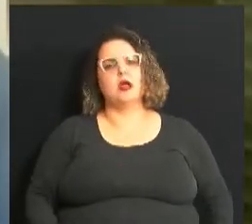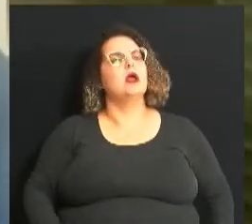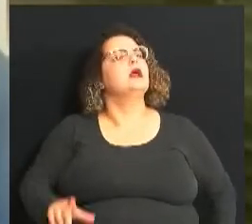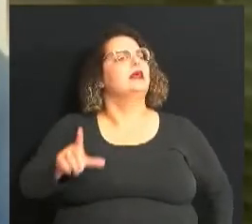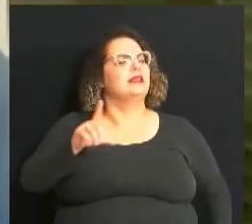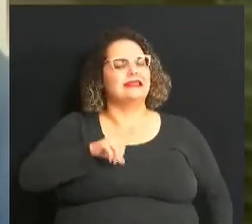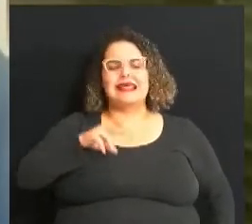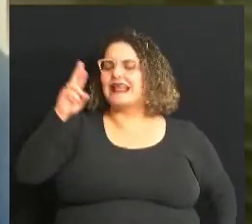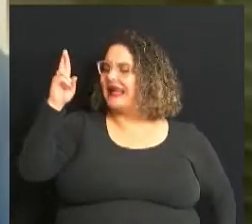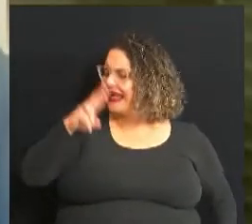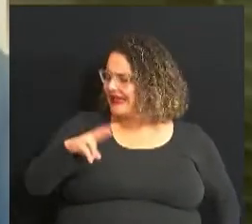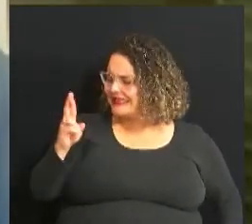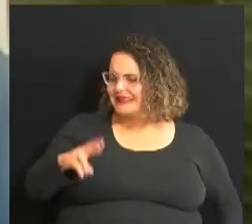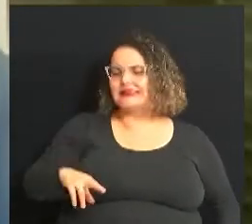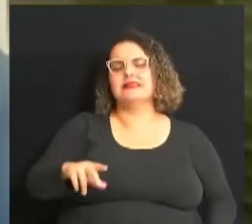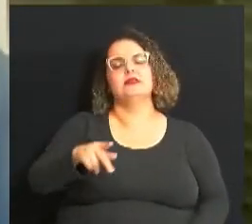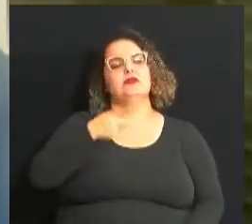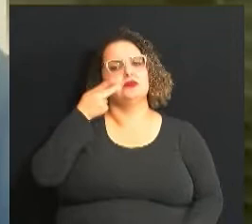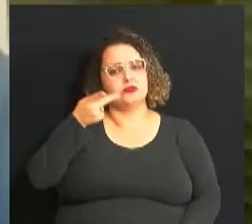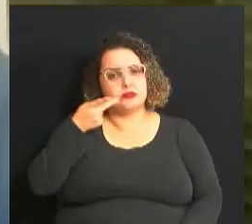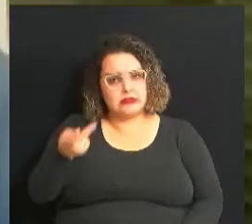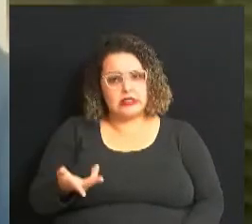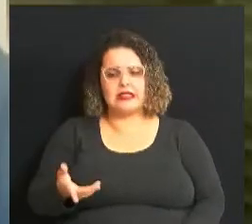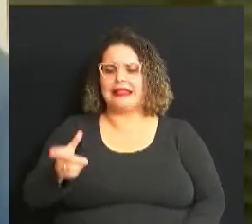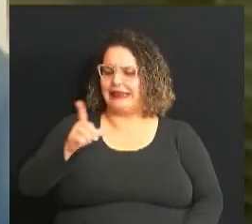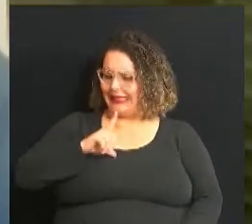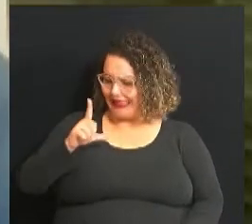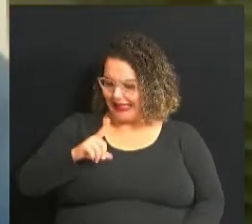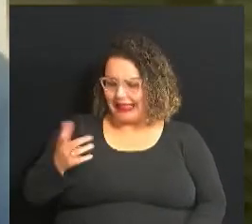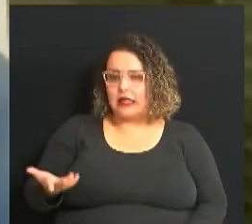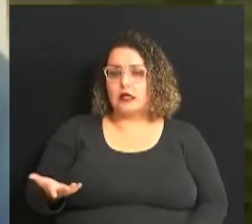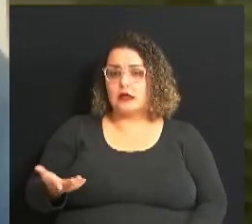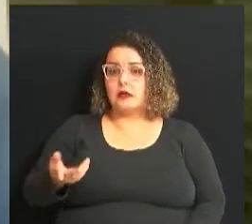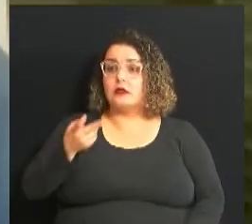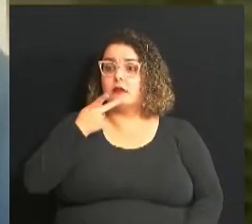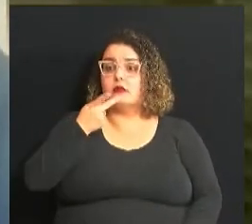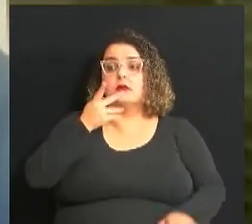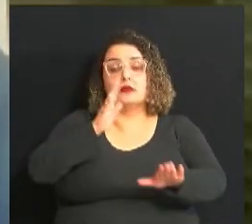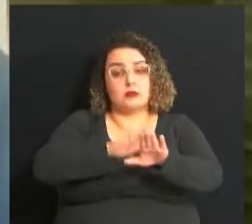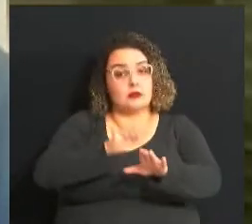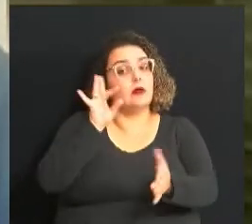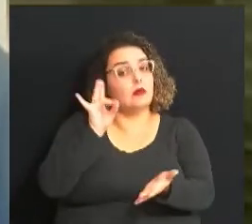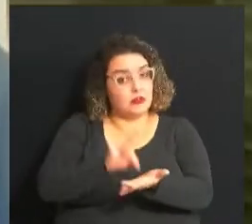está falando. E eu vou dizer uma coisa prática, que é um fato.